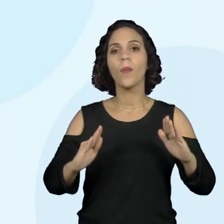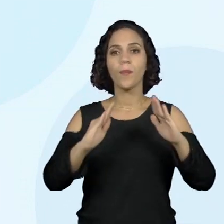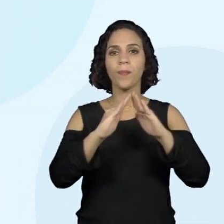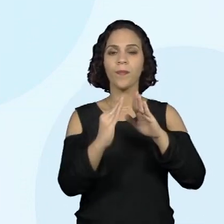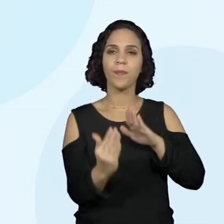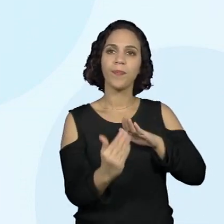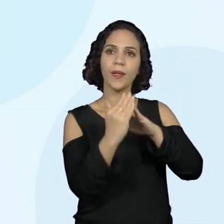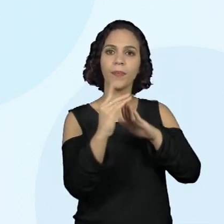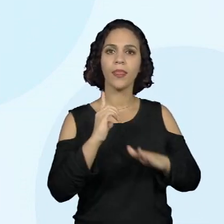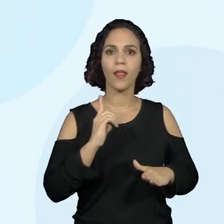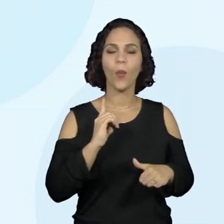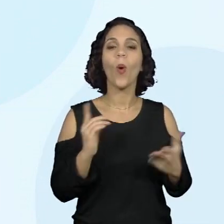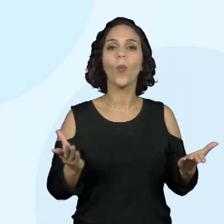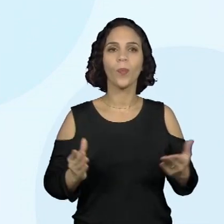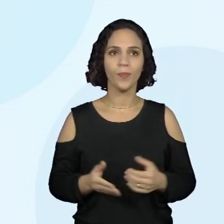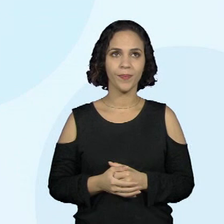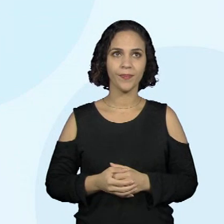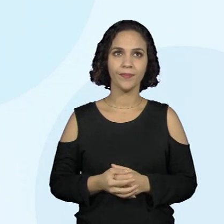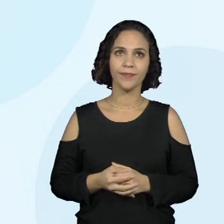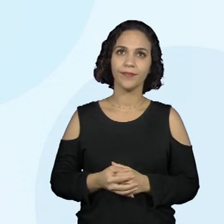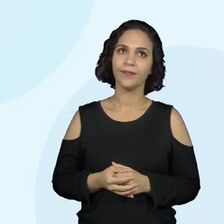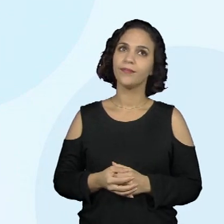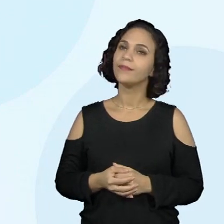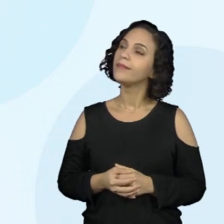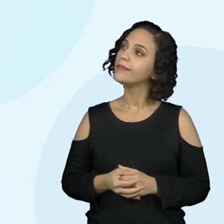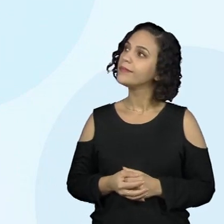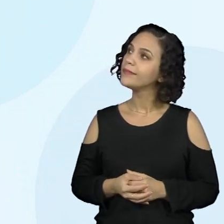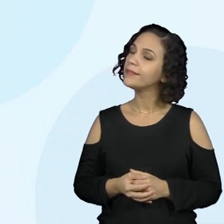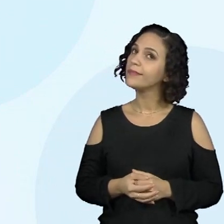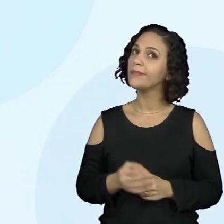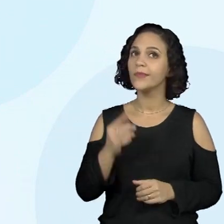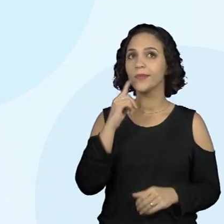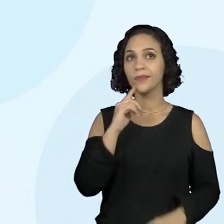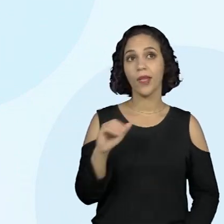aí. Temos a letra A,